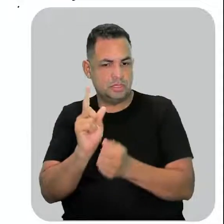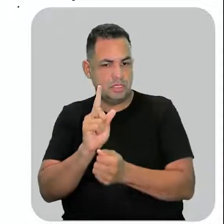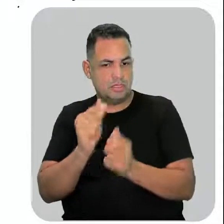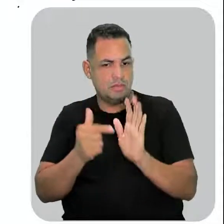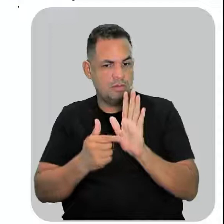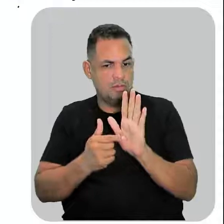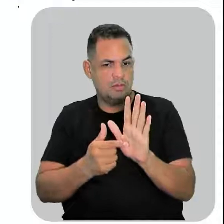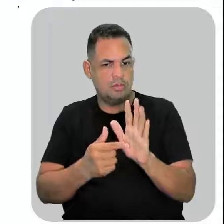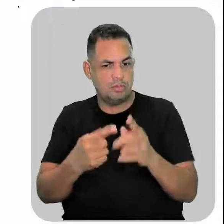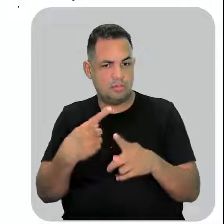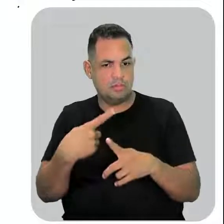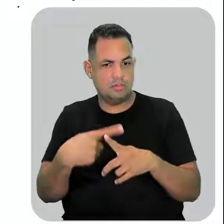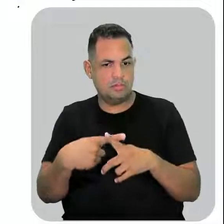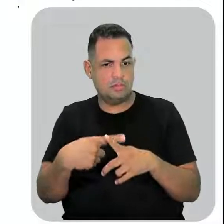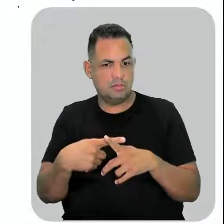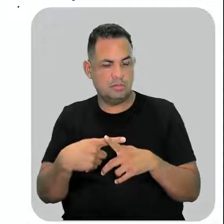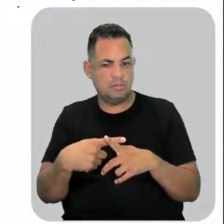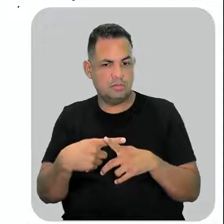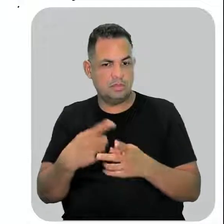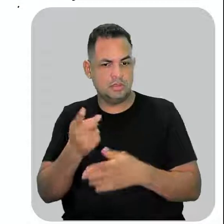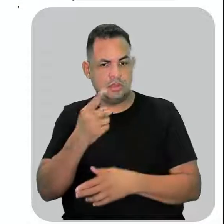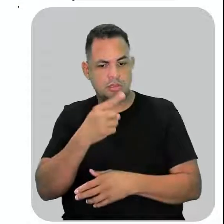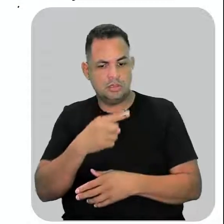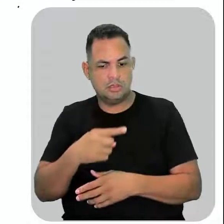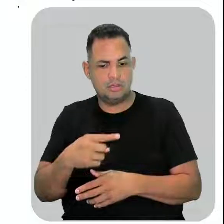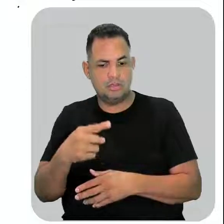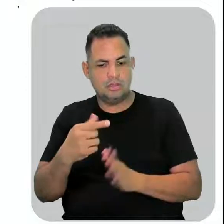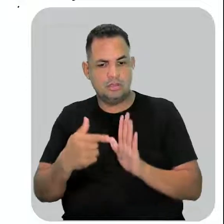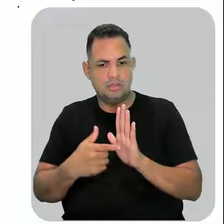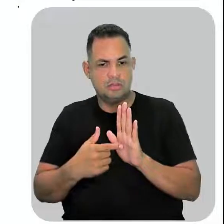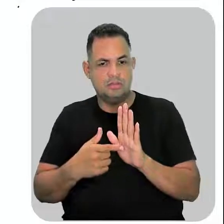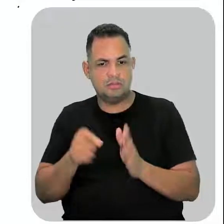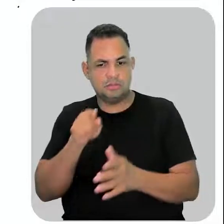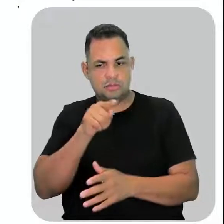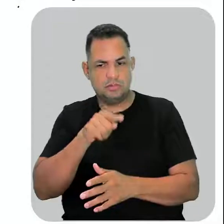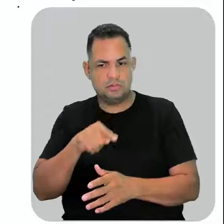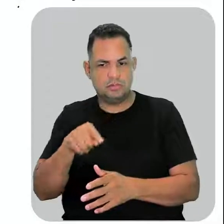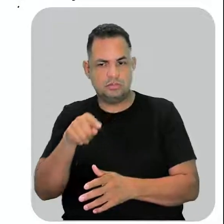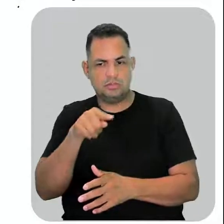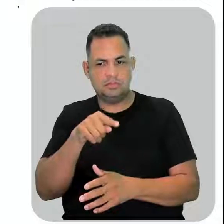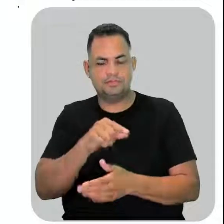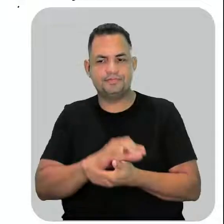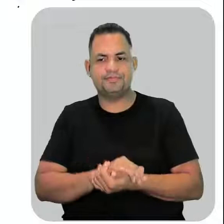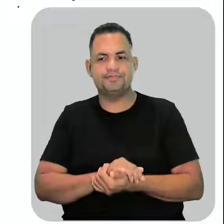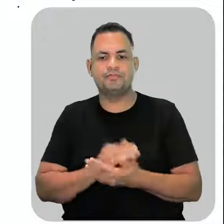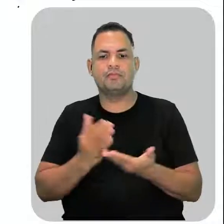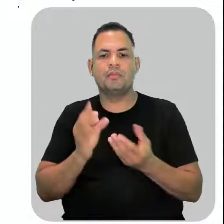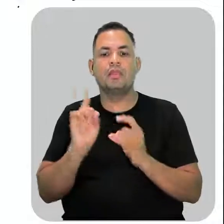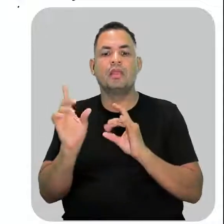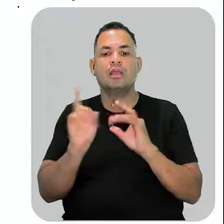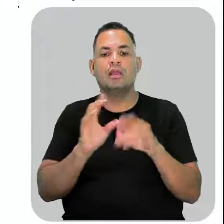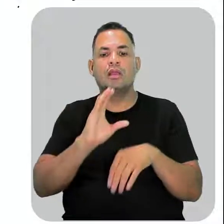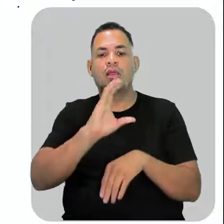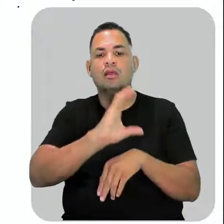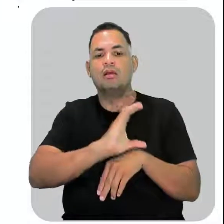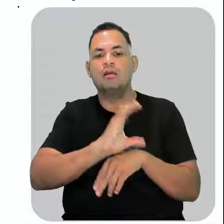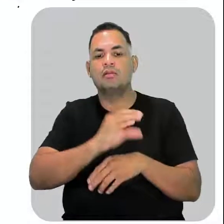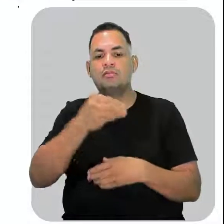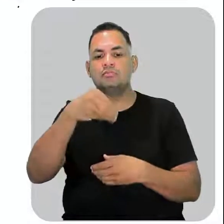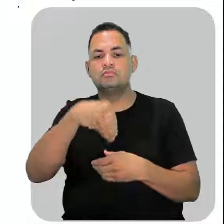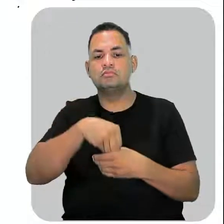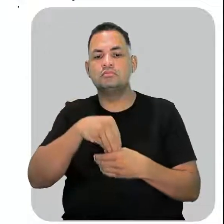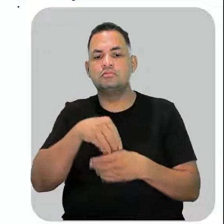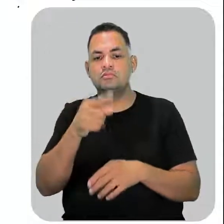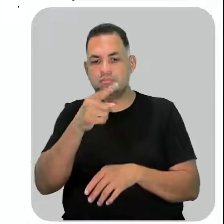aqui devido ao efeito ressonância, que é a representação por uma bolinha. Então, cada carbono dentro do